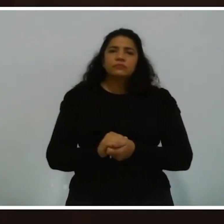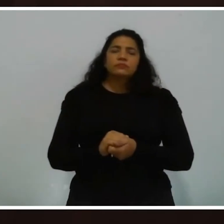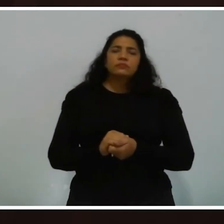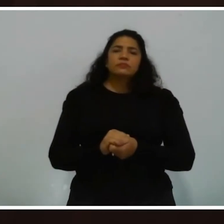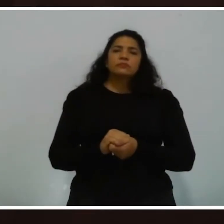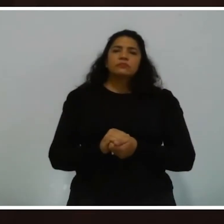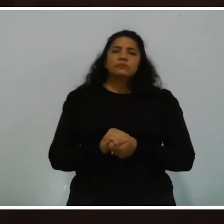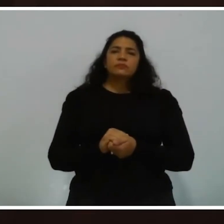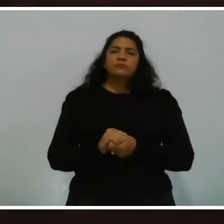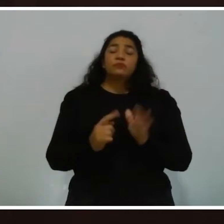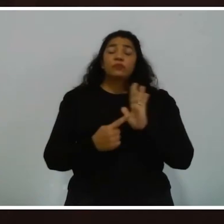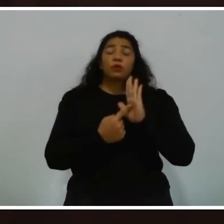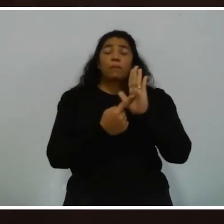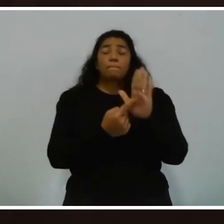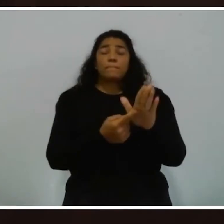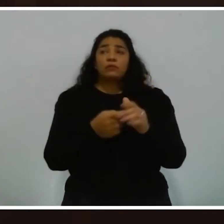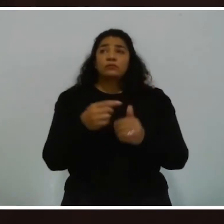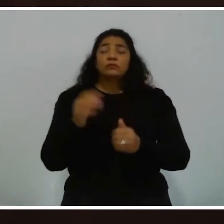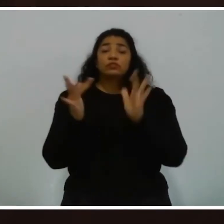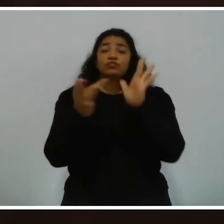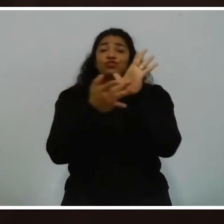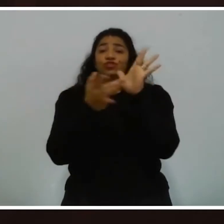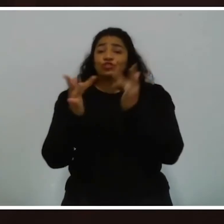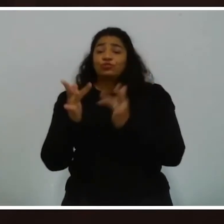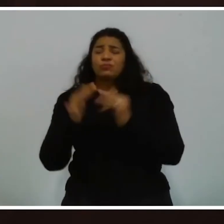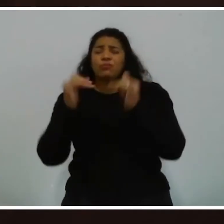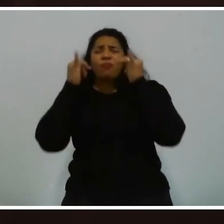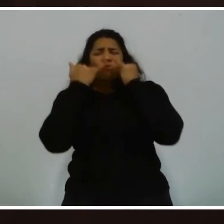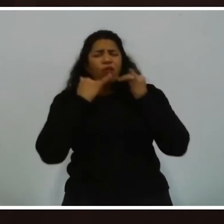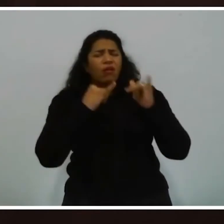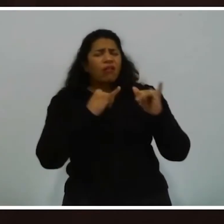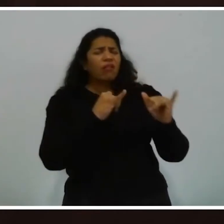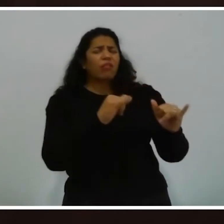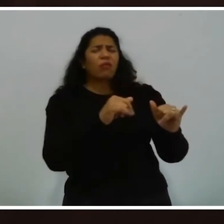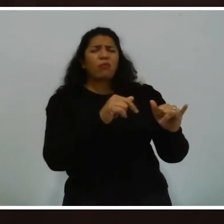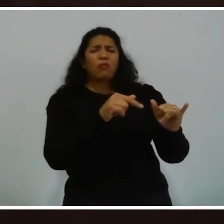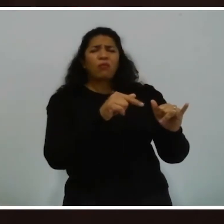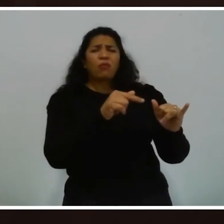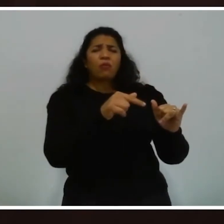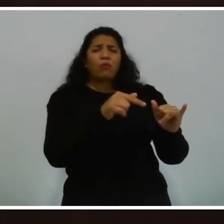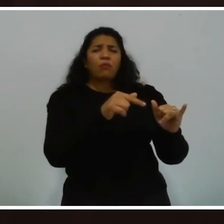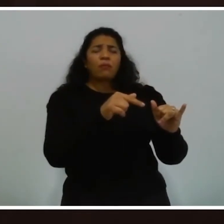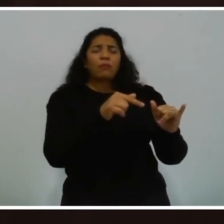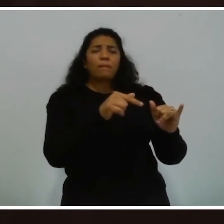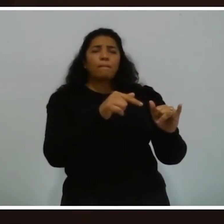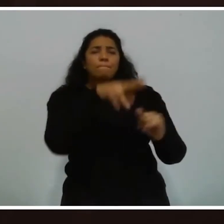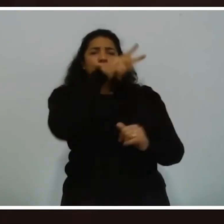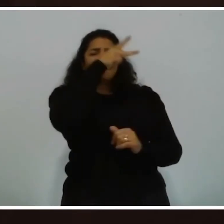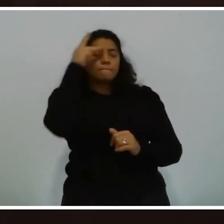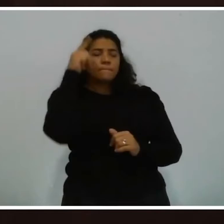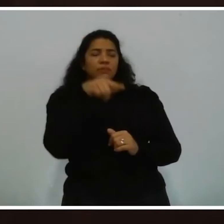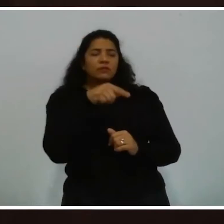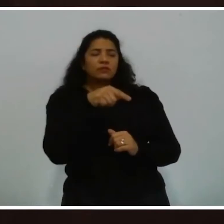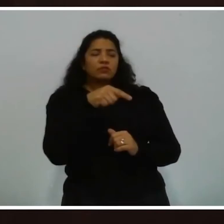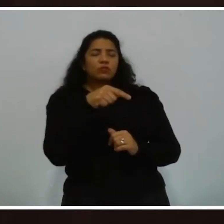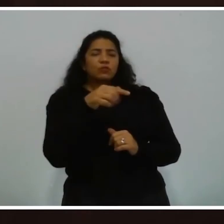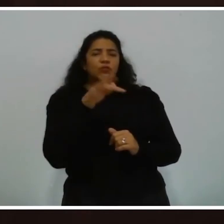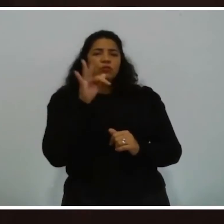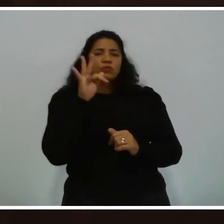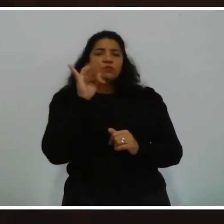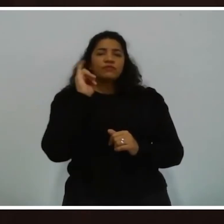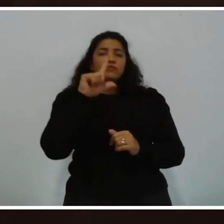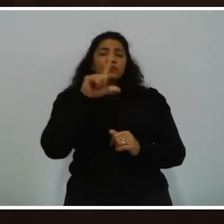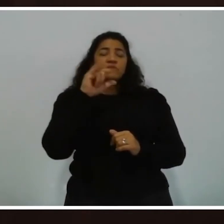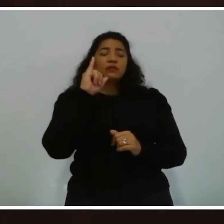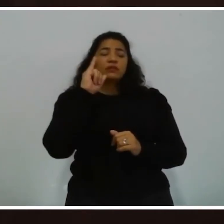Disse-lhe Jesus, Filipe, há tanto tempo, vou ler o versículo 9, tá? Versículo 8.